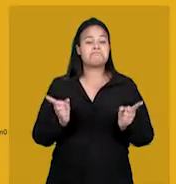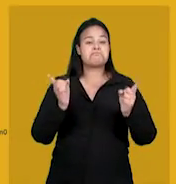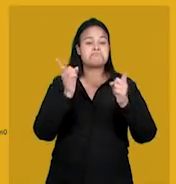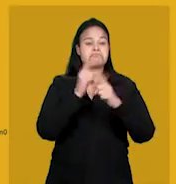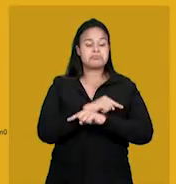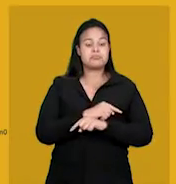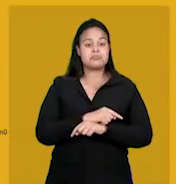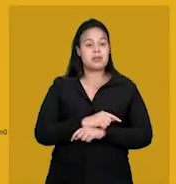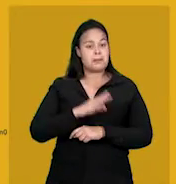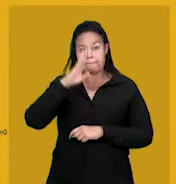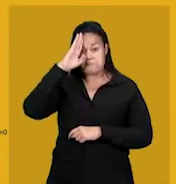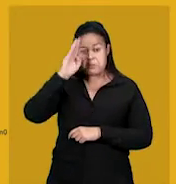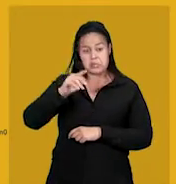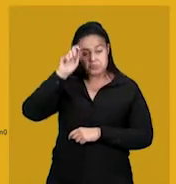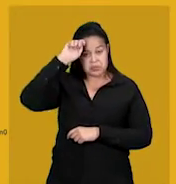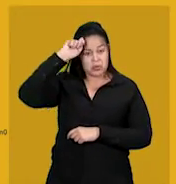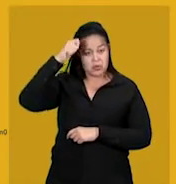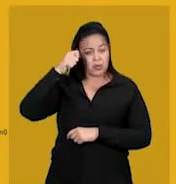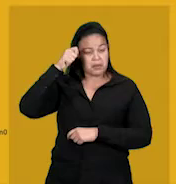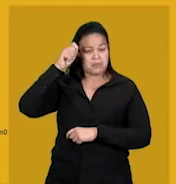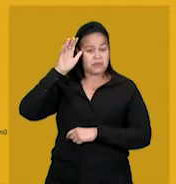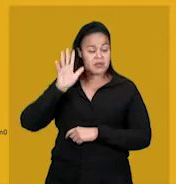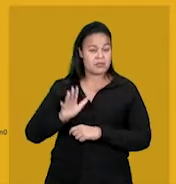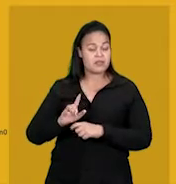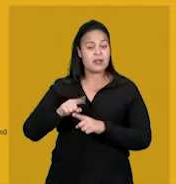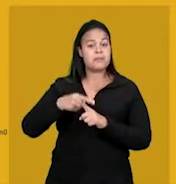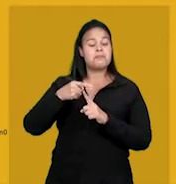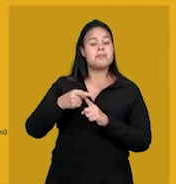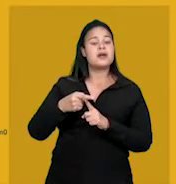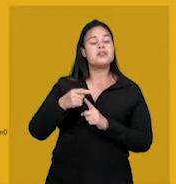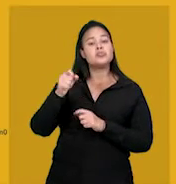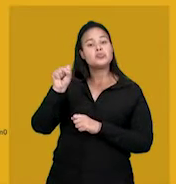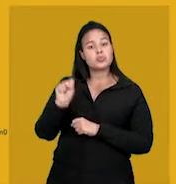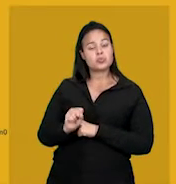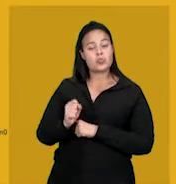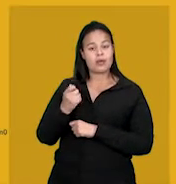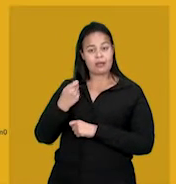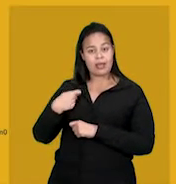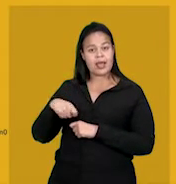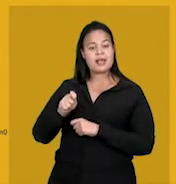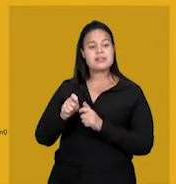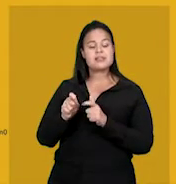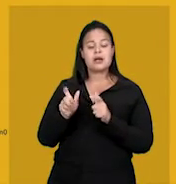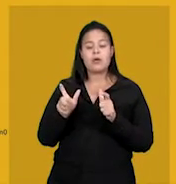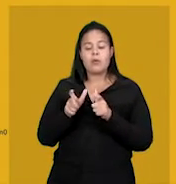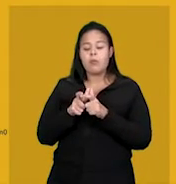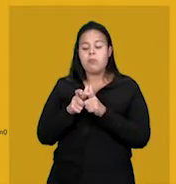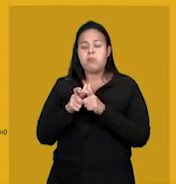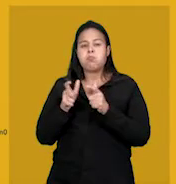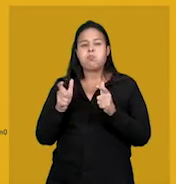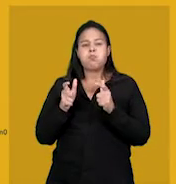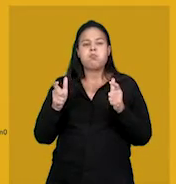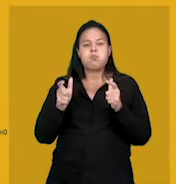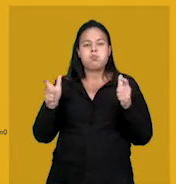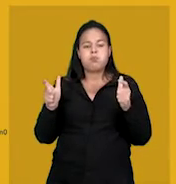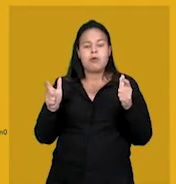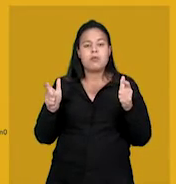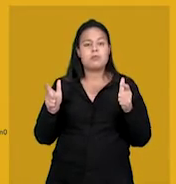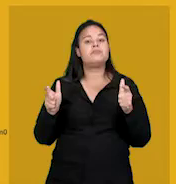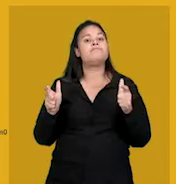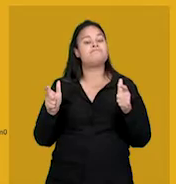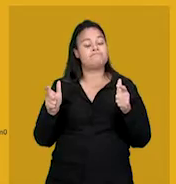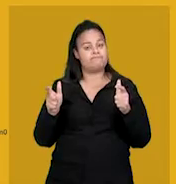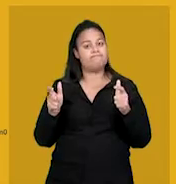Principalmente a África e o sul da Ásia vão inchar e o restante vai se contrair. Tá? Então a gente consegue ver onde